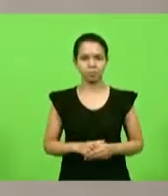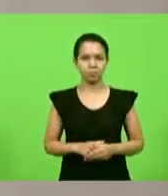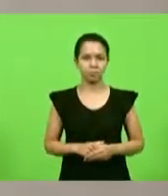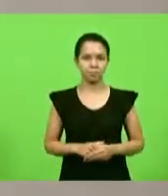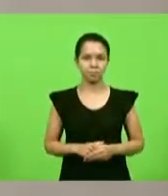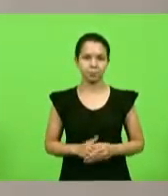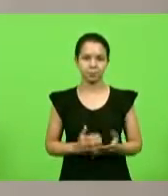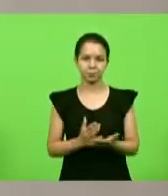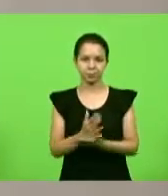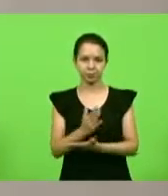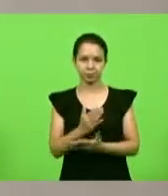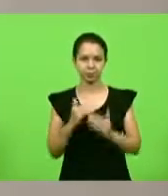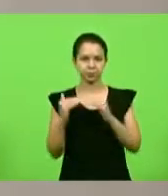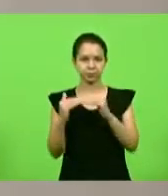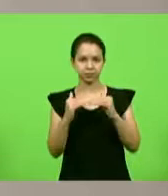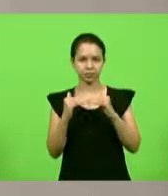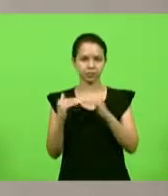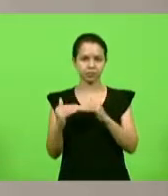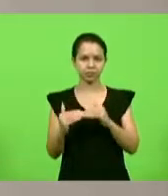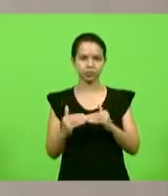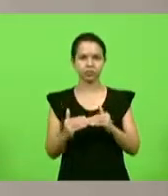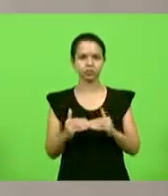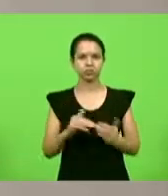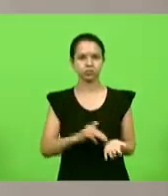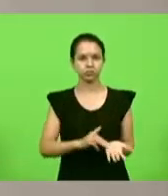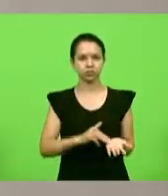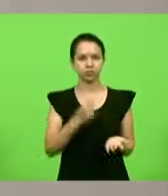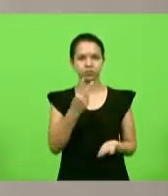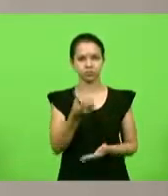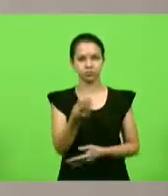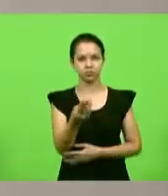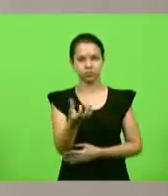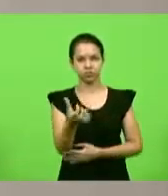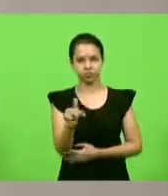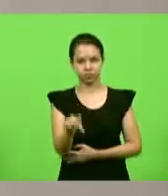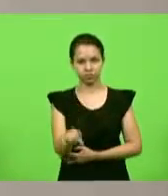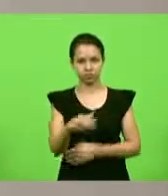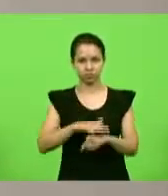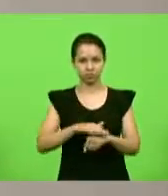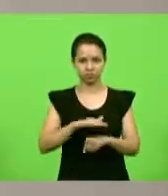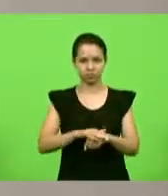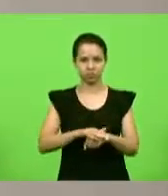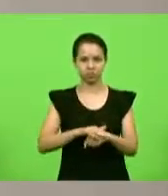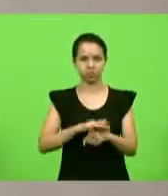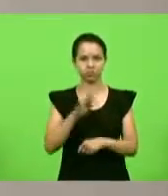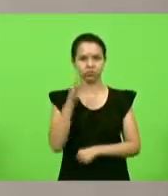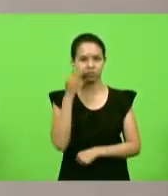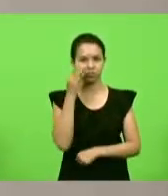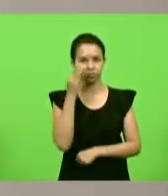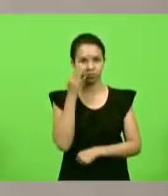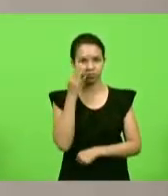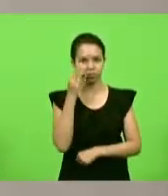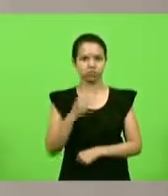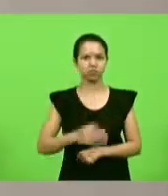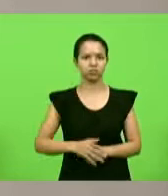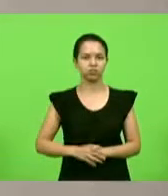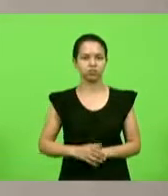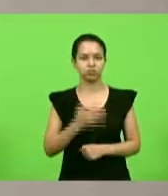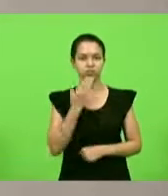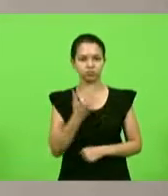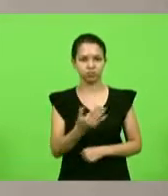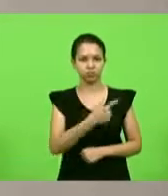encontram. Aprovado por unanimidade. Moção 237, autor, deputado Fernando Krenling, apelando à governadora do Estado pela